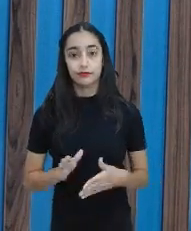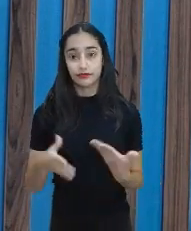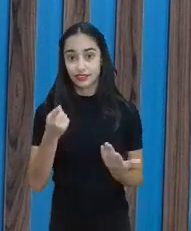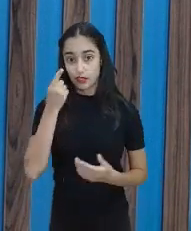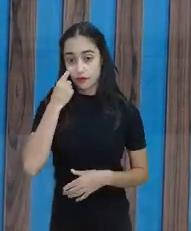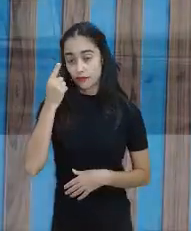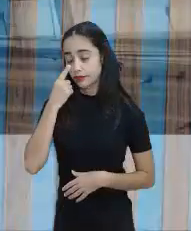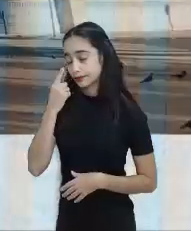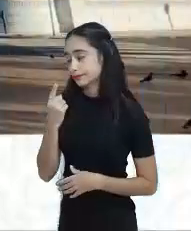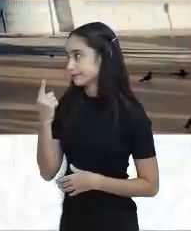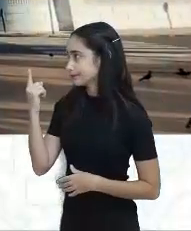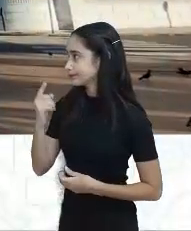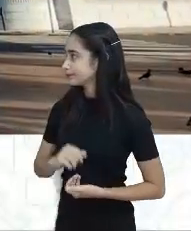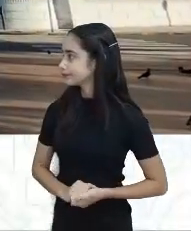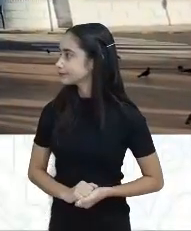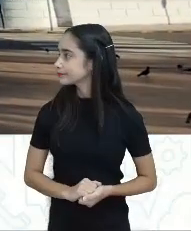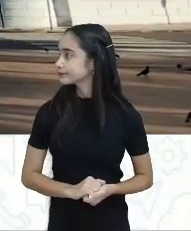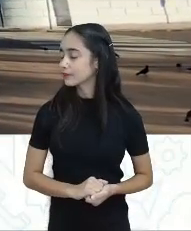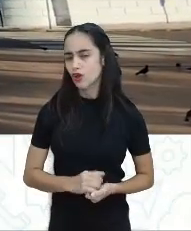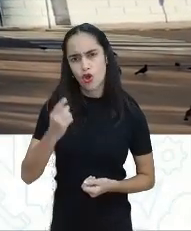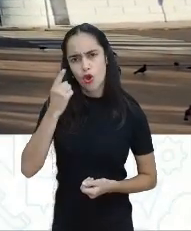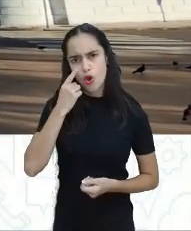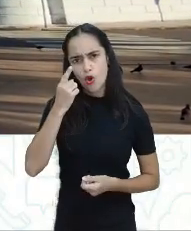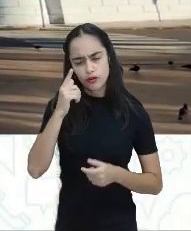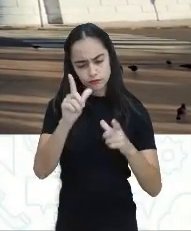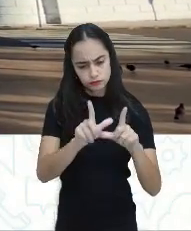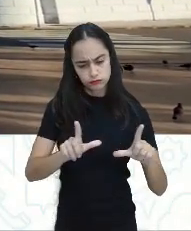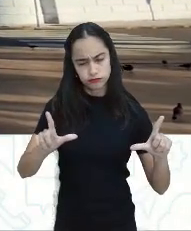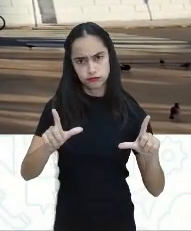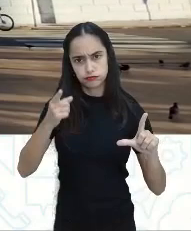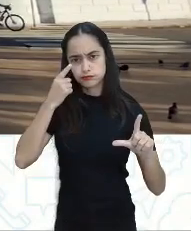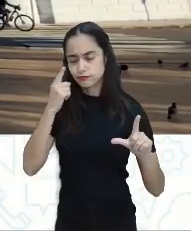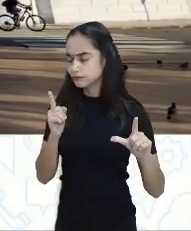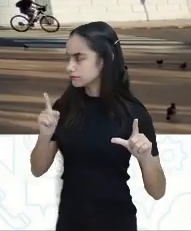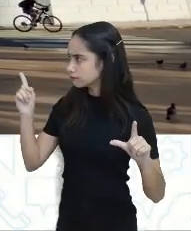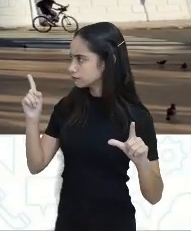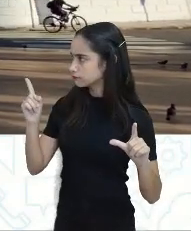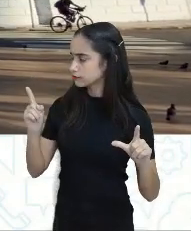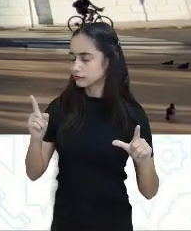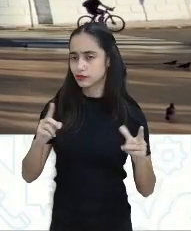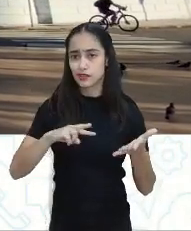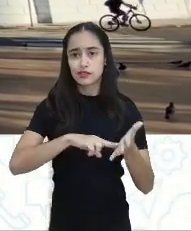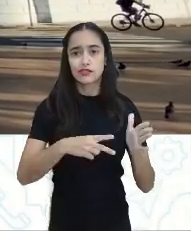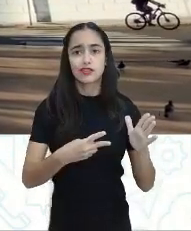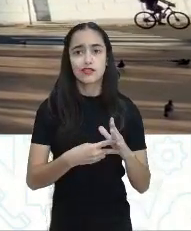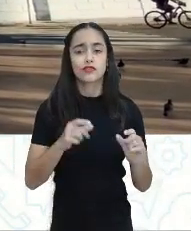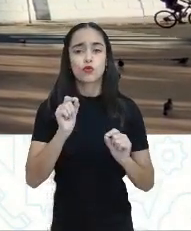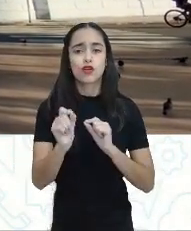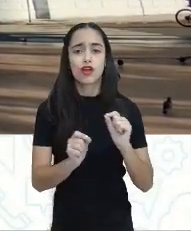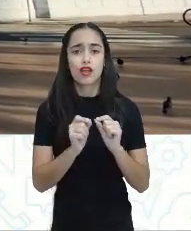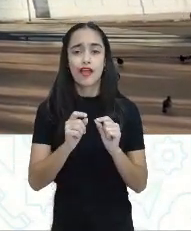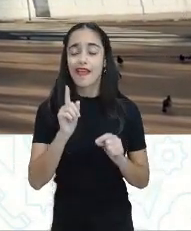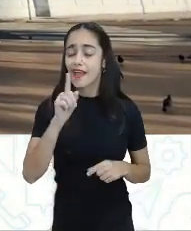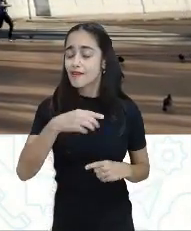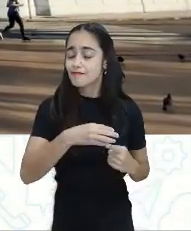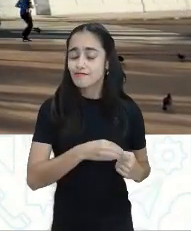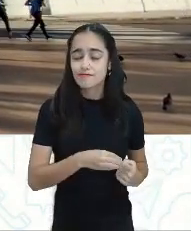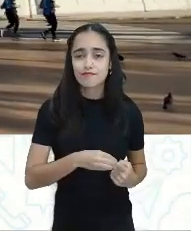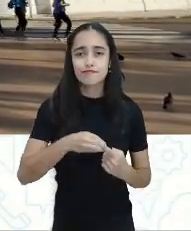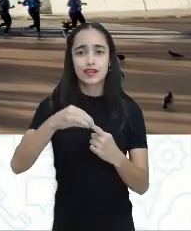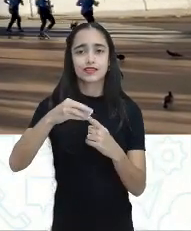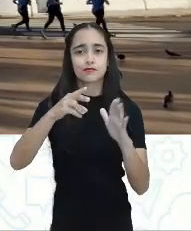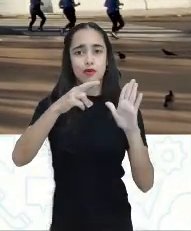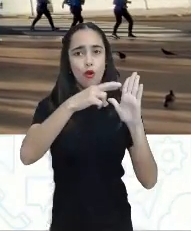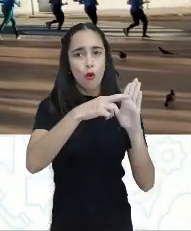aí, olha só na tela o conceito do Estatuto da Cidade. É a principal norma, né, que